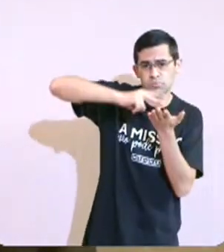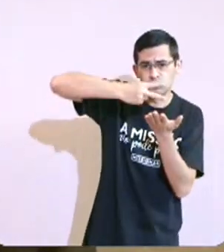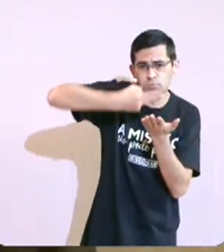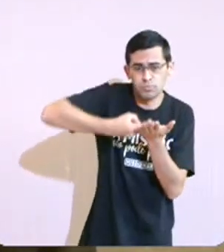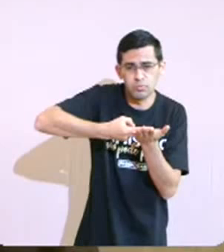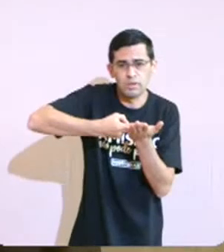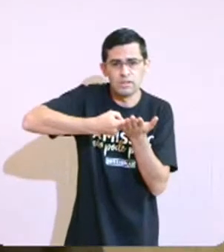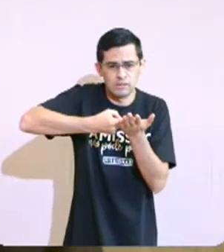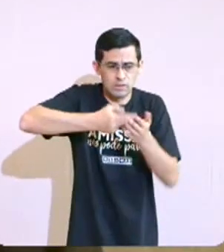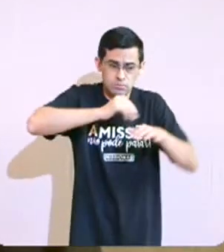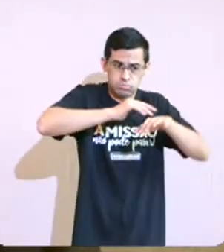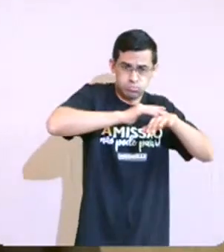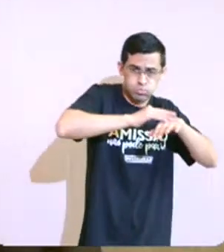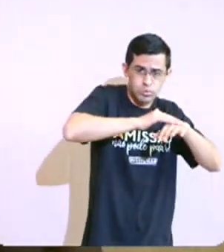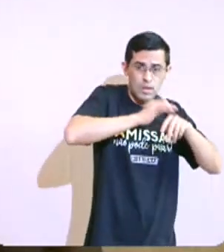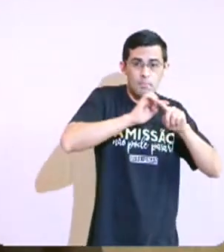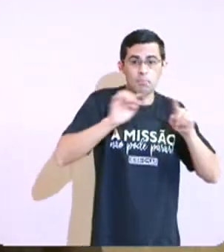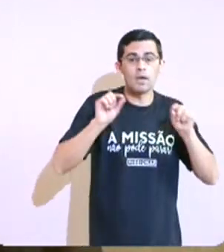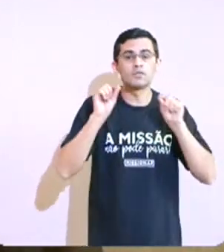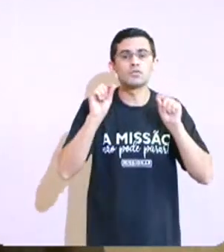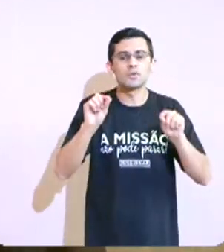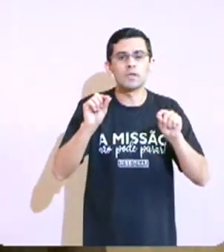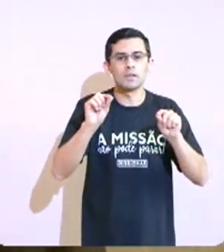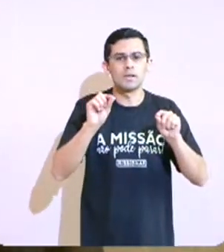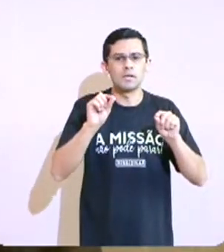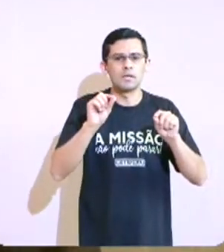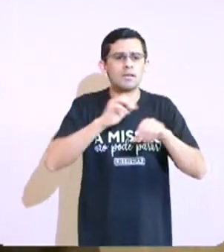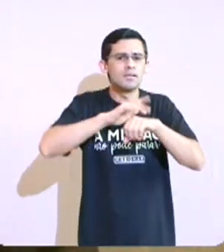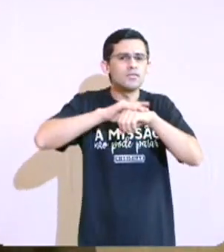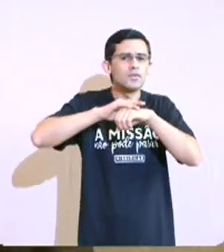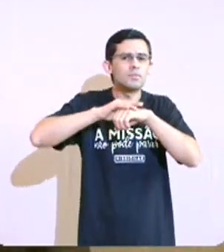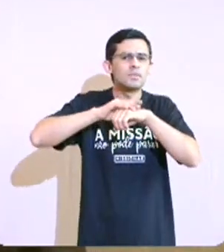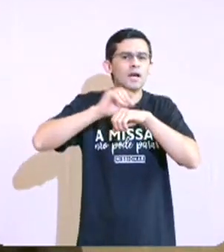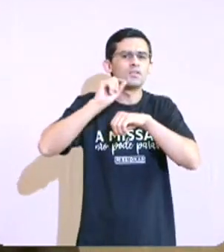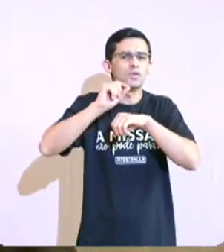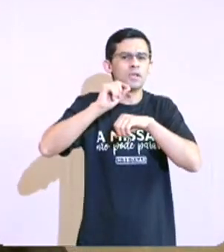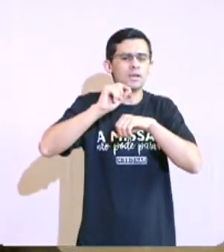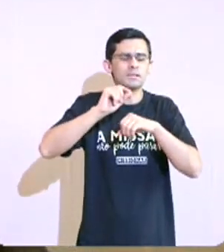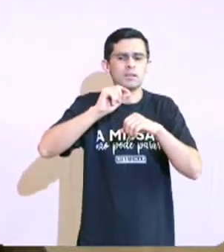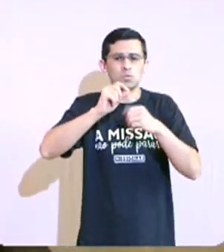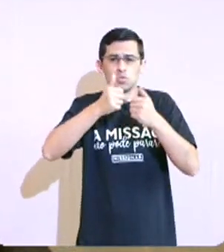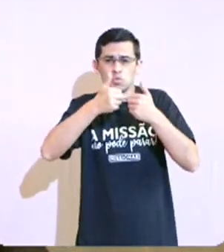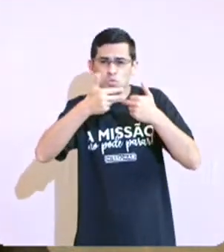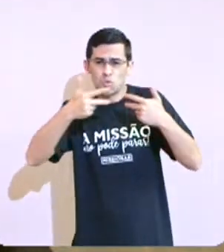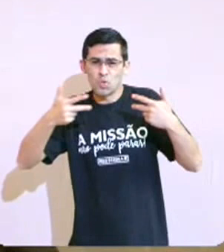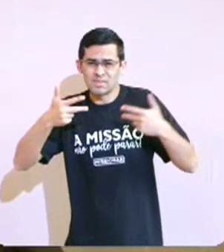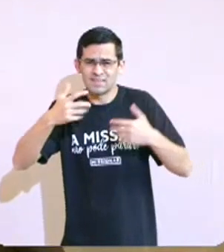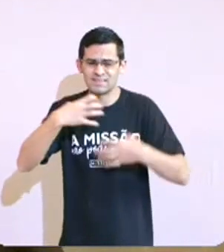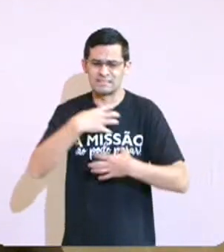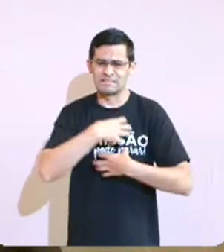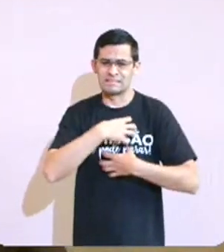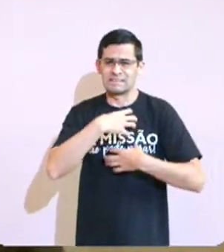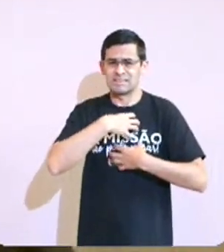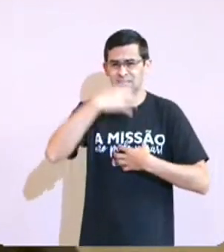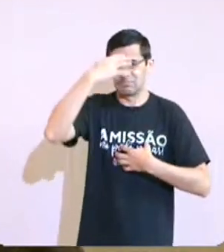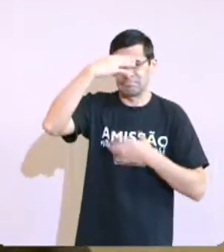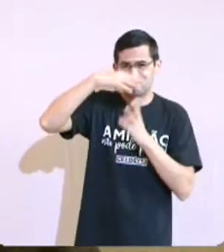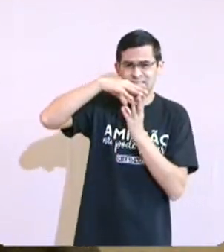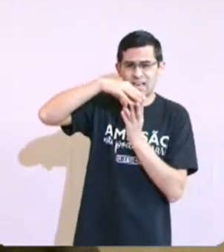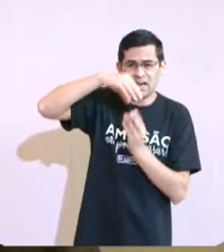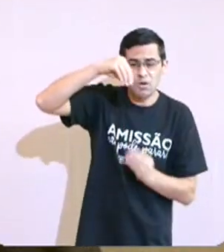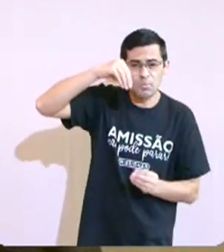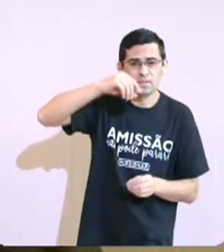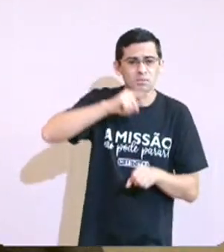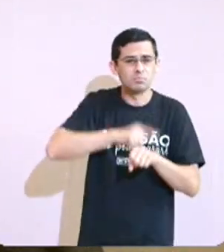como enfermidade, mas é enfermidades não vistas. São aquelas enfermidades que machucam a alma,